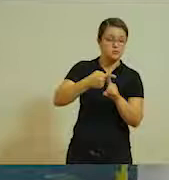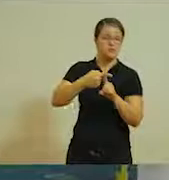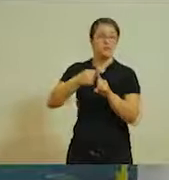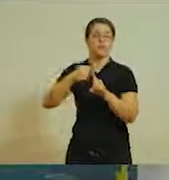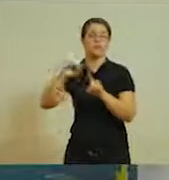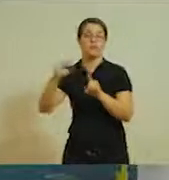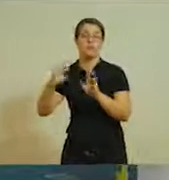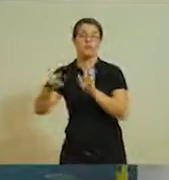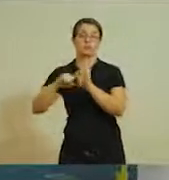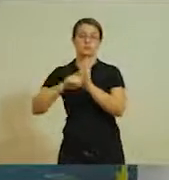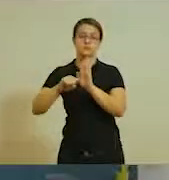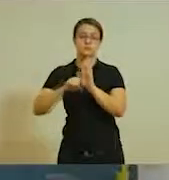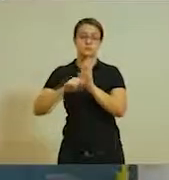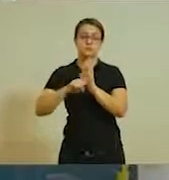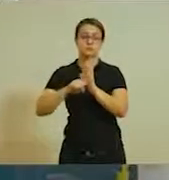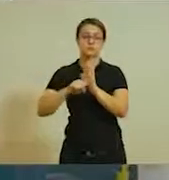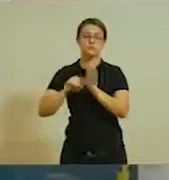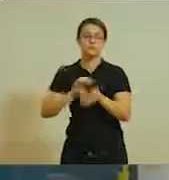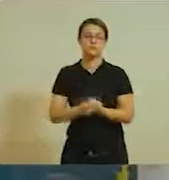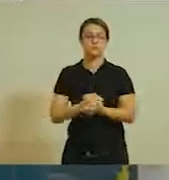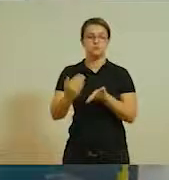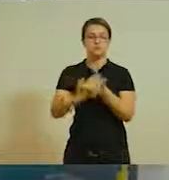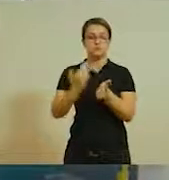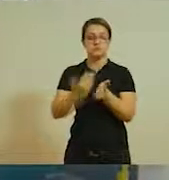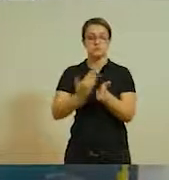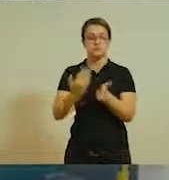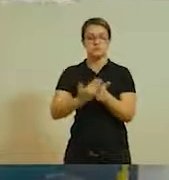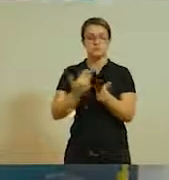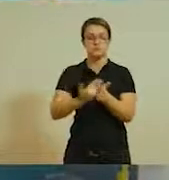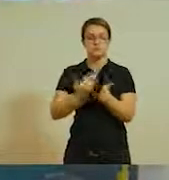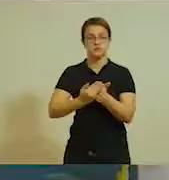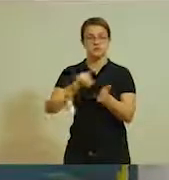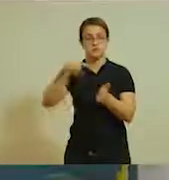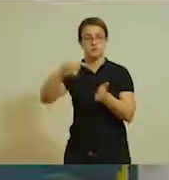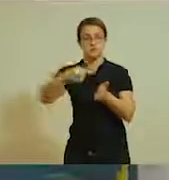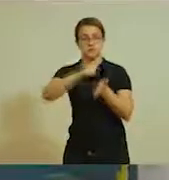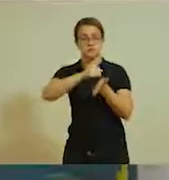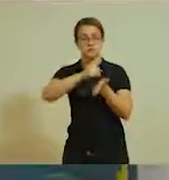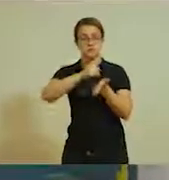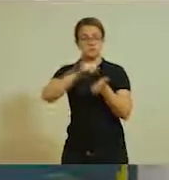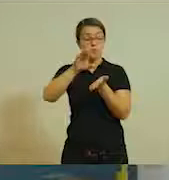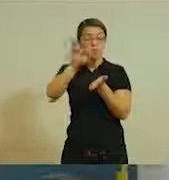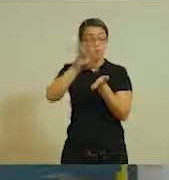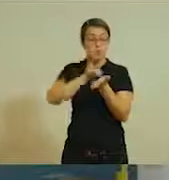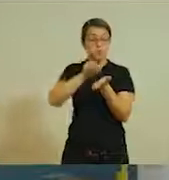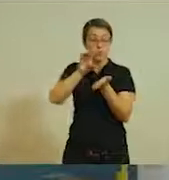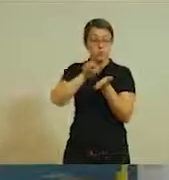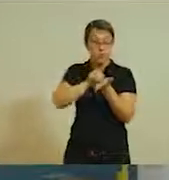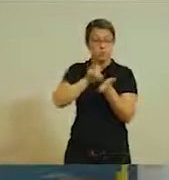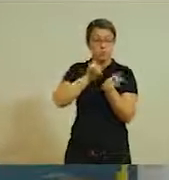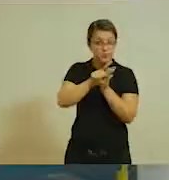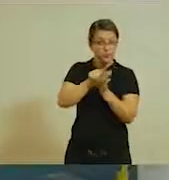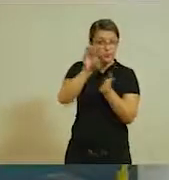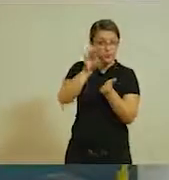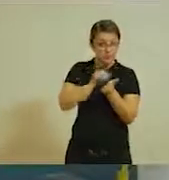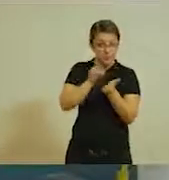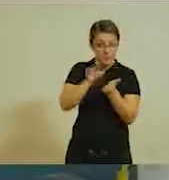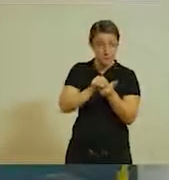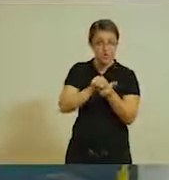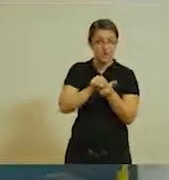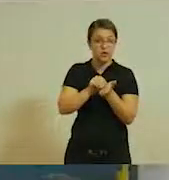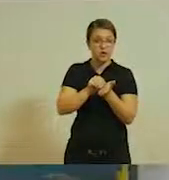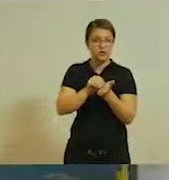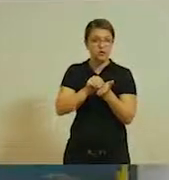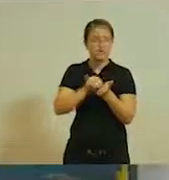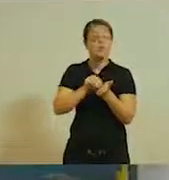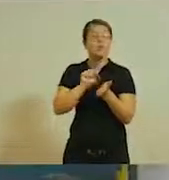seja de adição ou subtração, você vai no seu caderno, depois de copiar a pergunta, e sempre coloque o quê? Os números